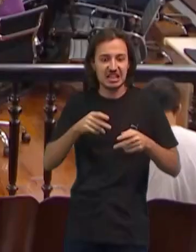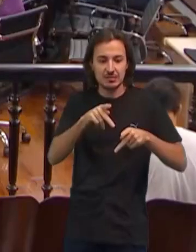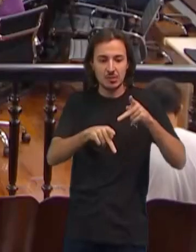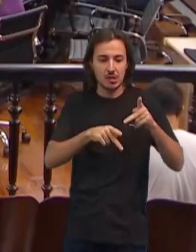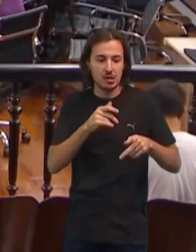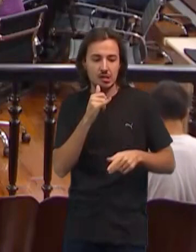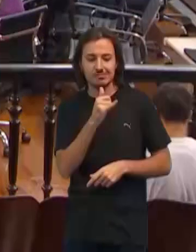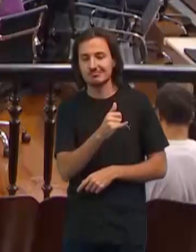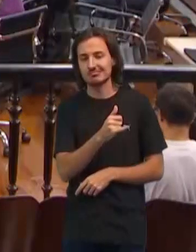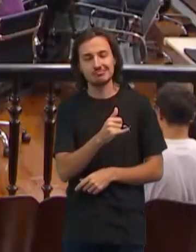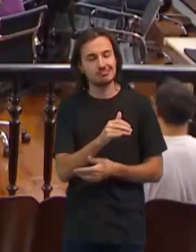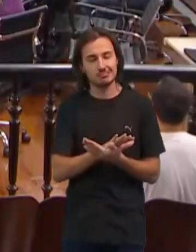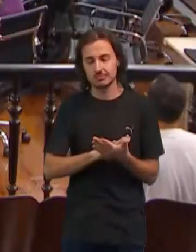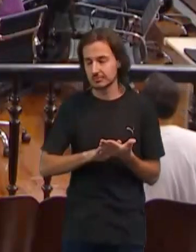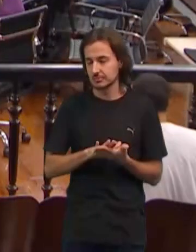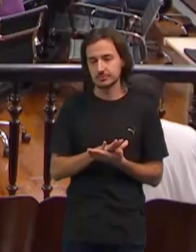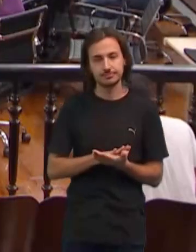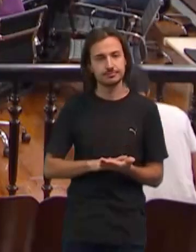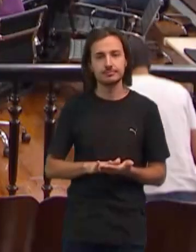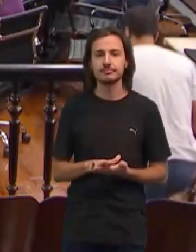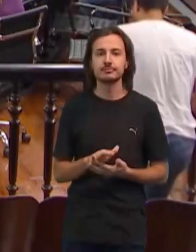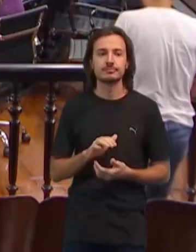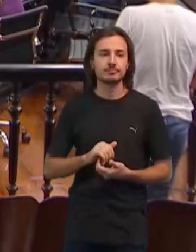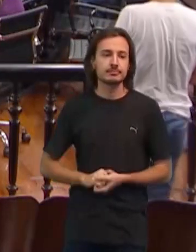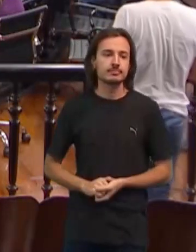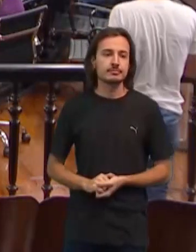Pela ordem, presidente.